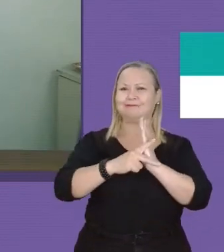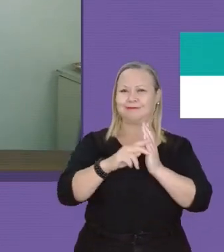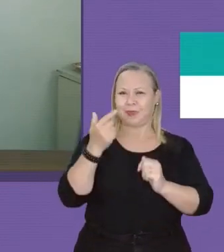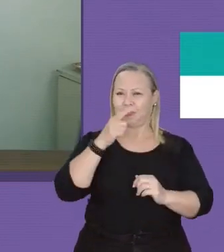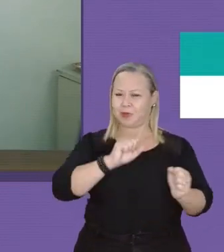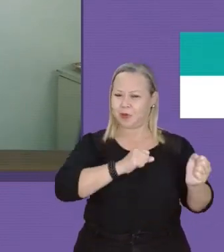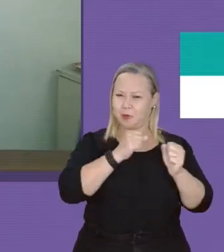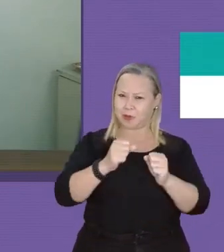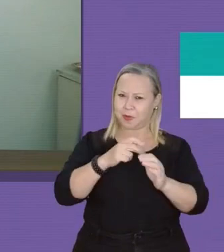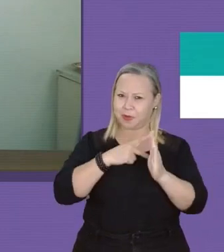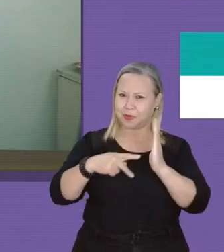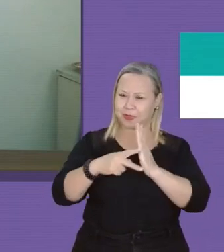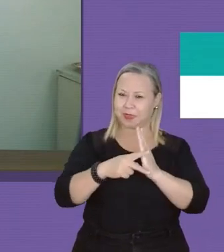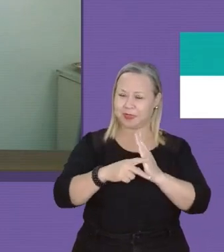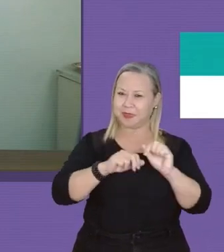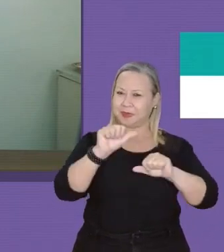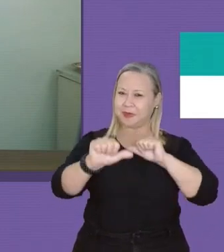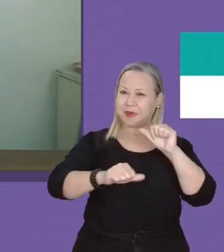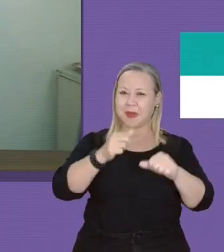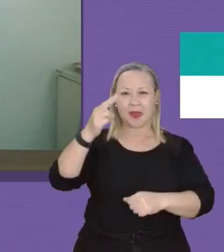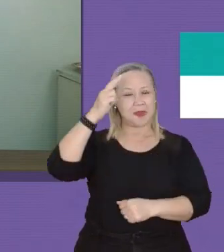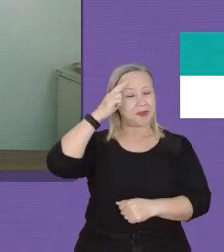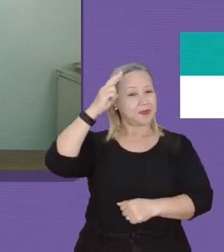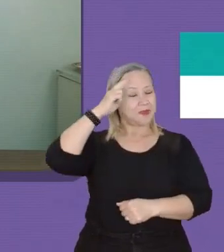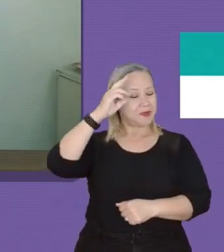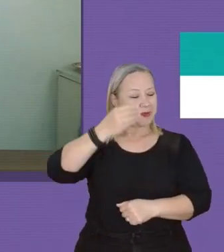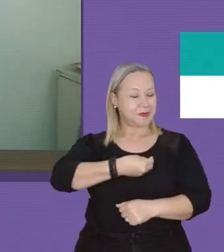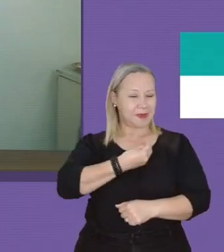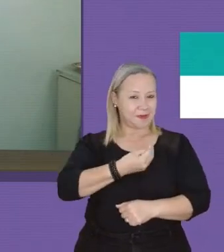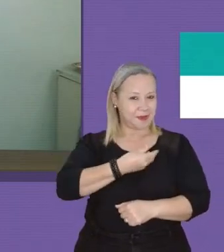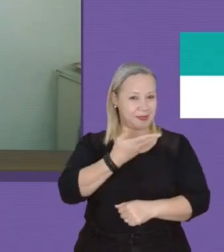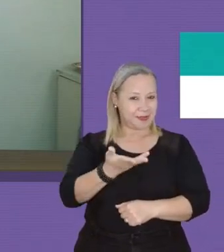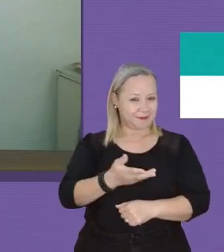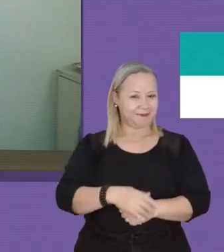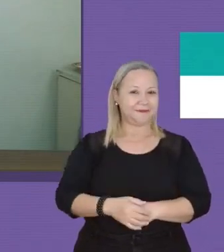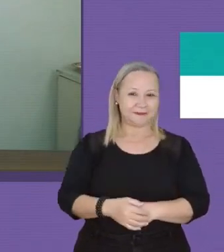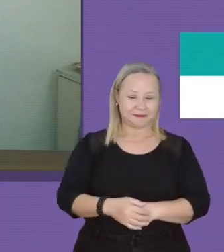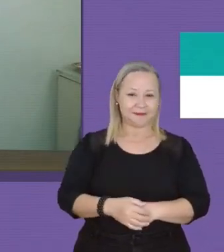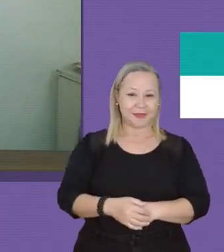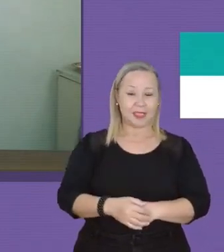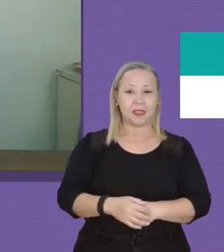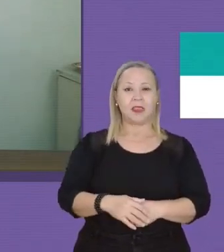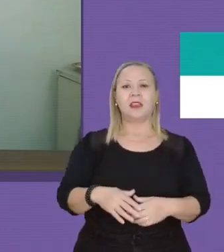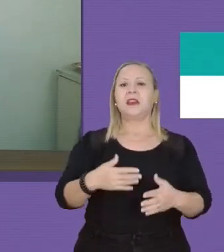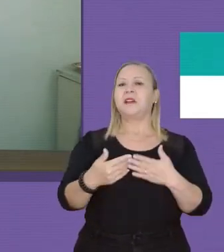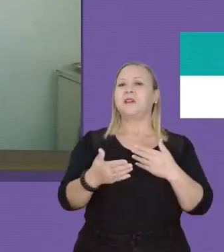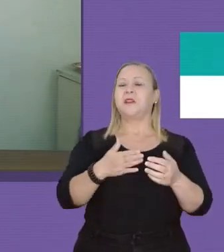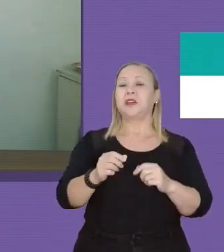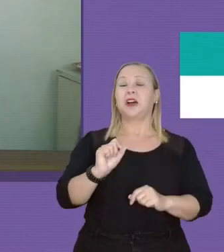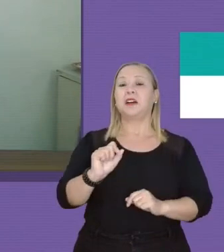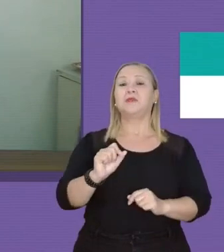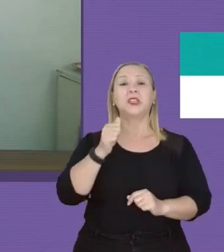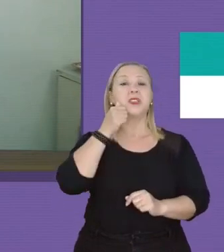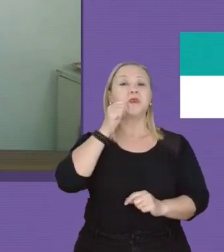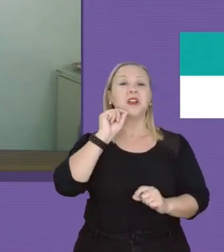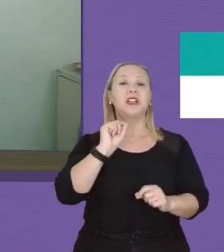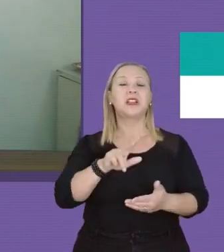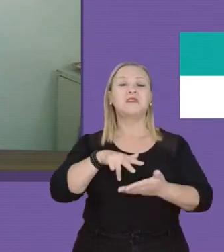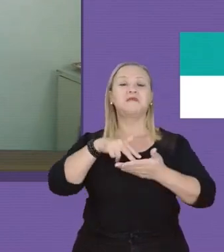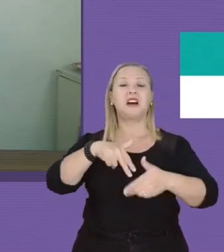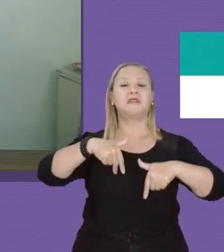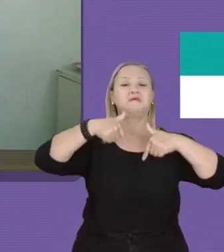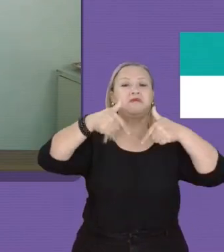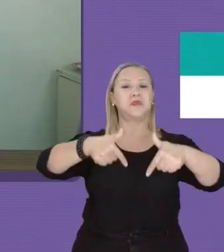tornaram-se senhoras de seus destinos e de suas vidas. Não é por acaso que as mulheres tenham estado na linha de frente